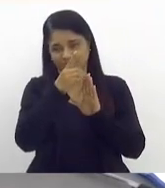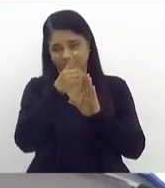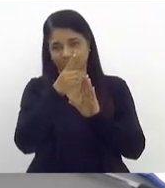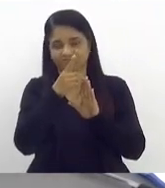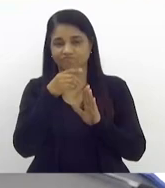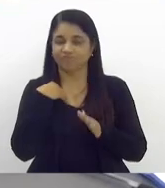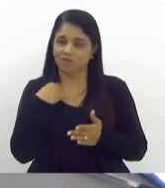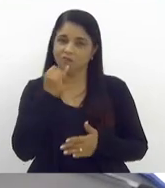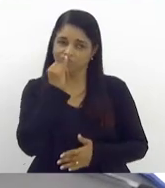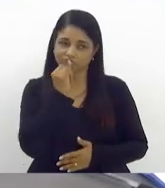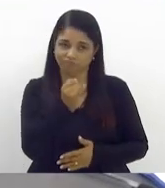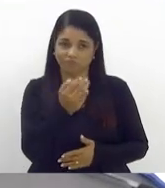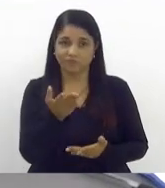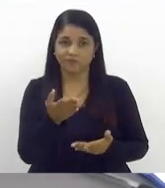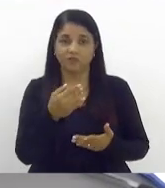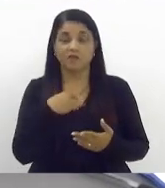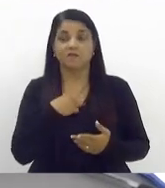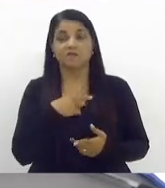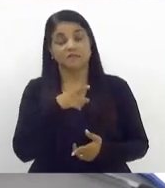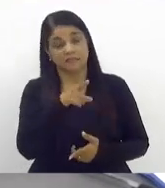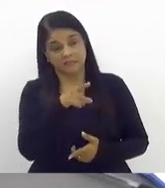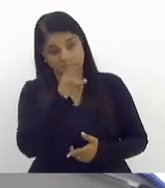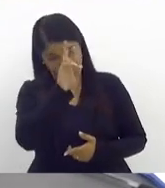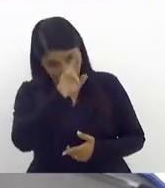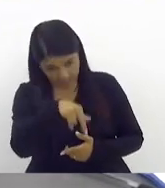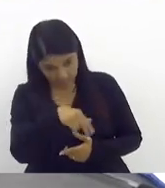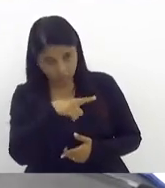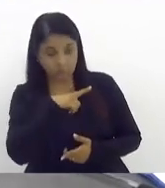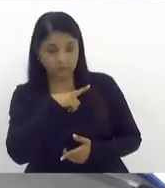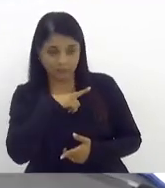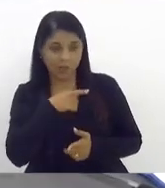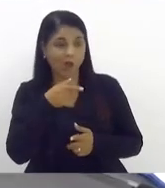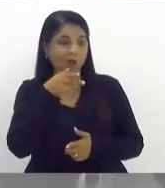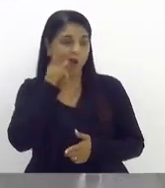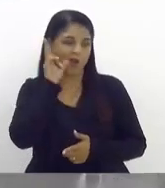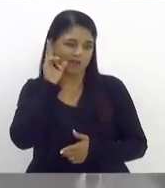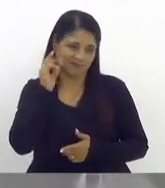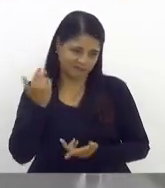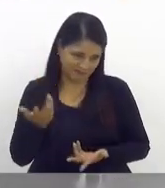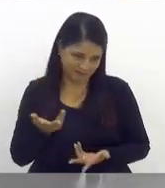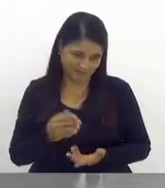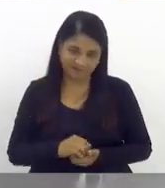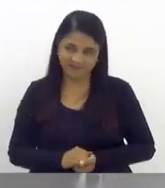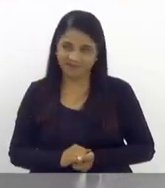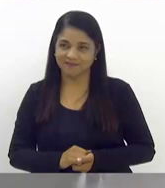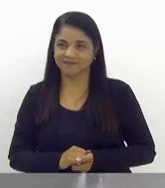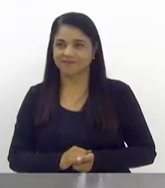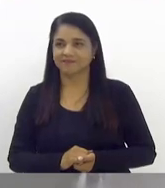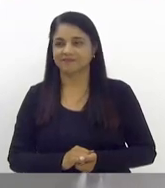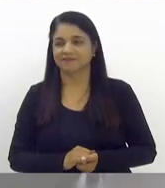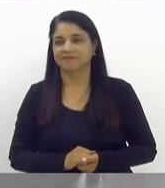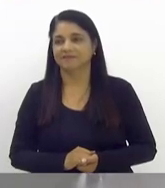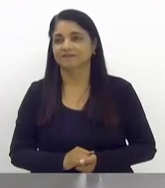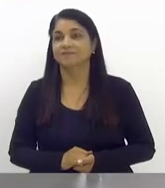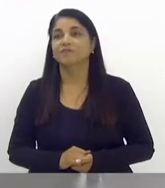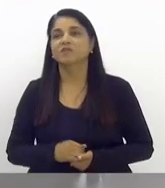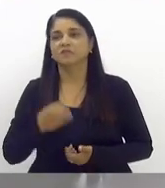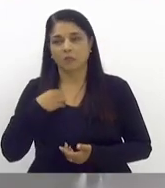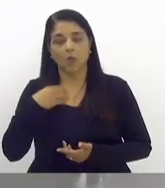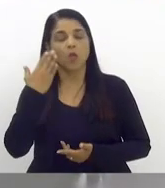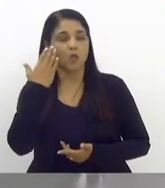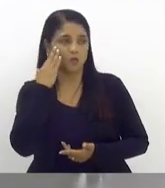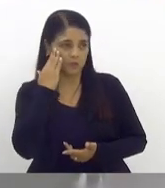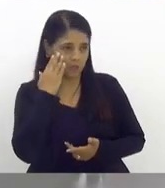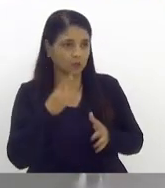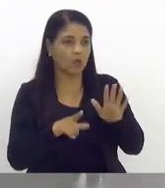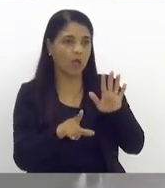a observação. Vossa Excelência teria razão até anteontem. Senhor presidente. Deputado Cosolino. Eu entendo que a